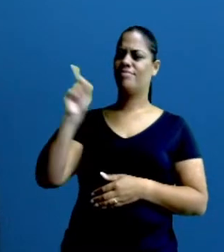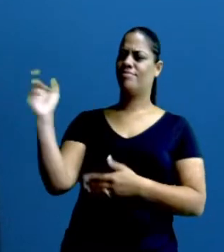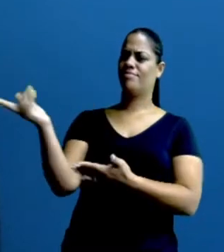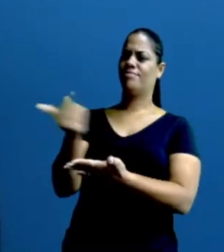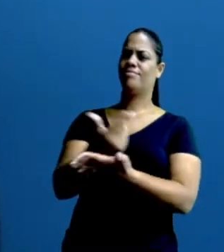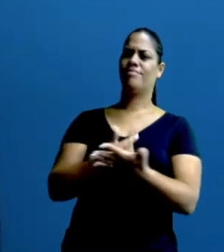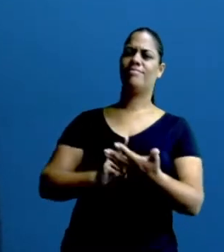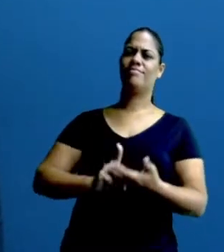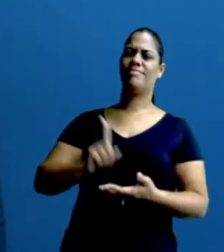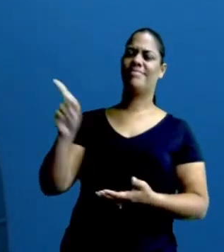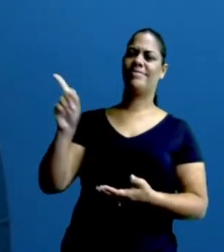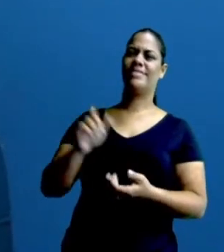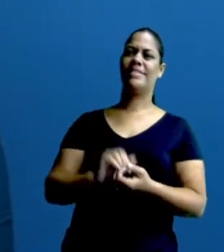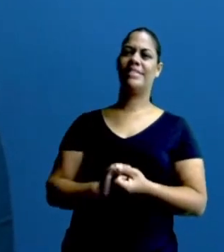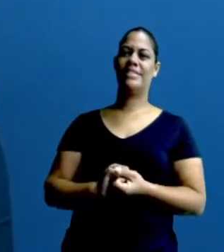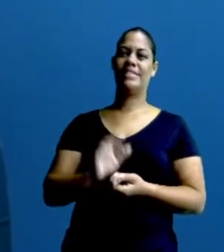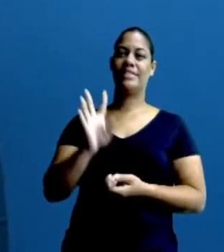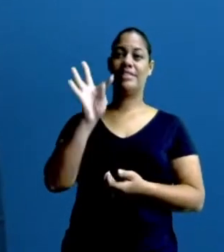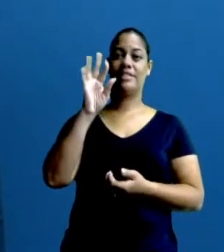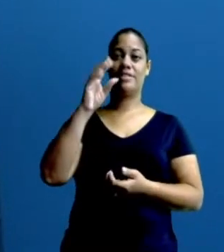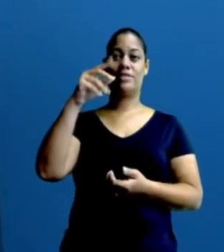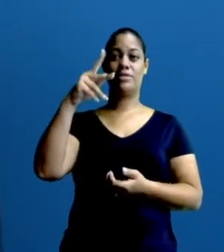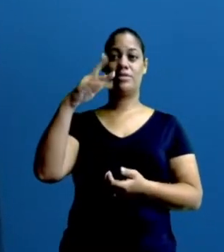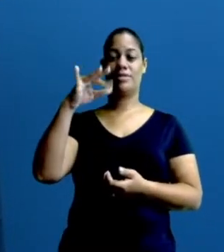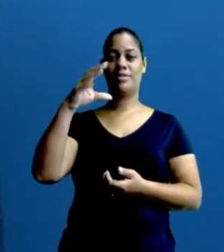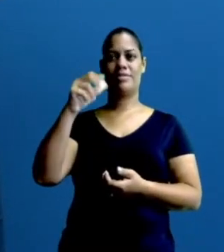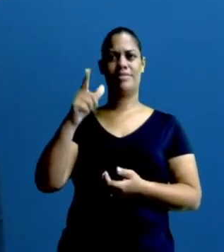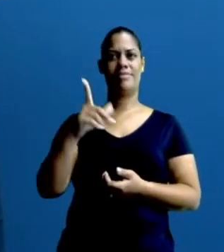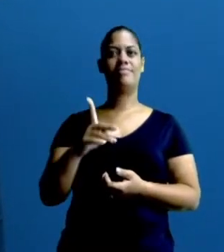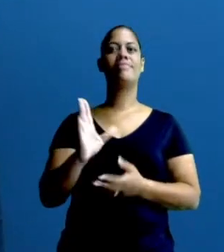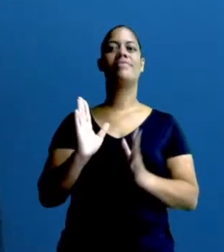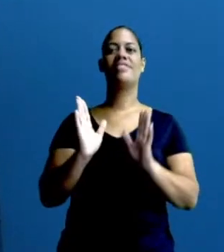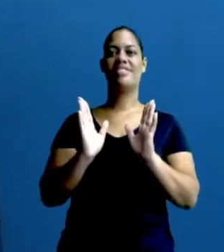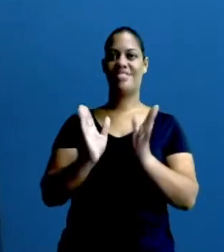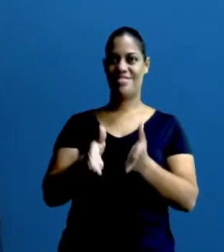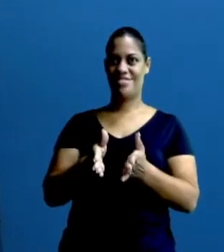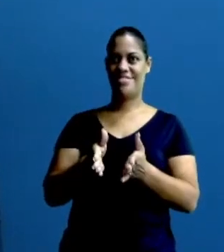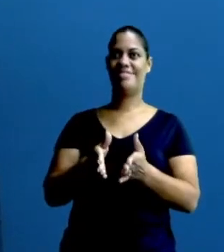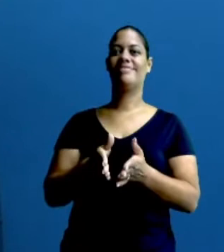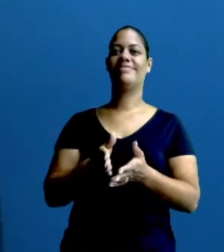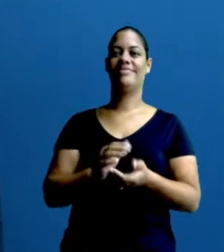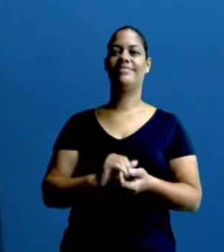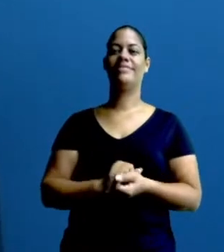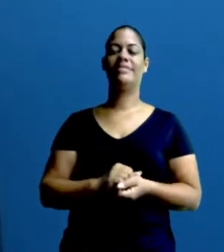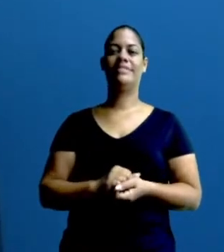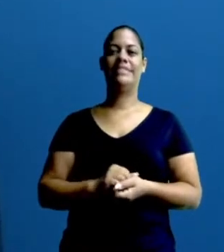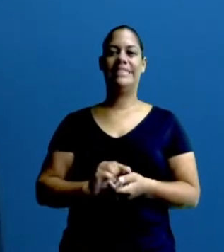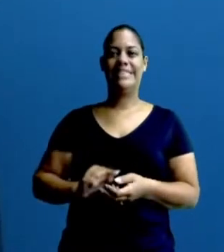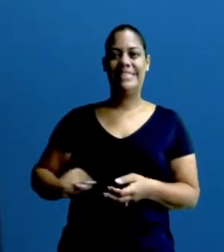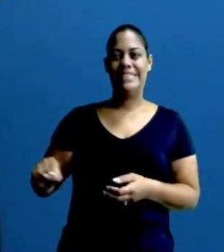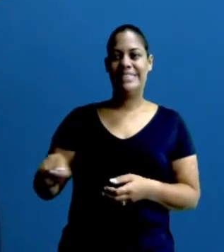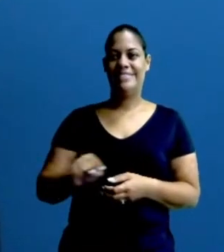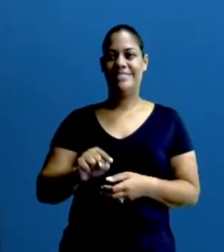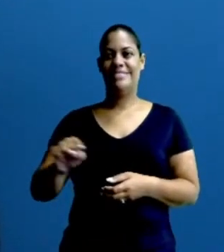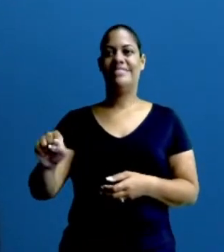imagem, o clima tropical semiárido, ele já é um clima mais